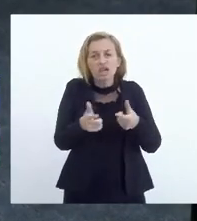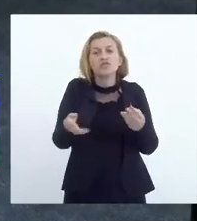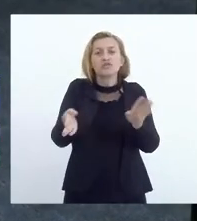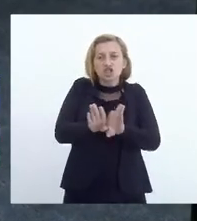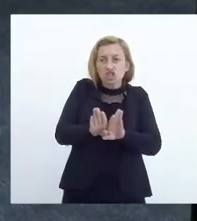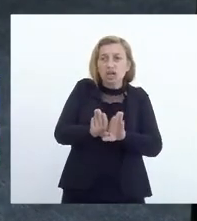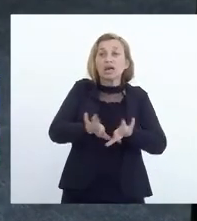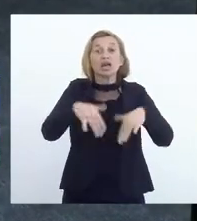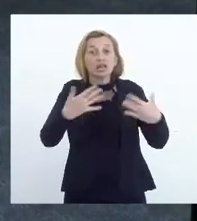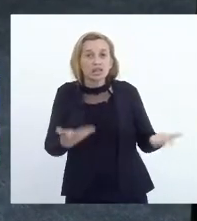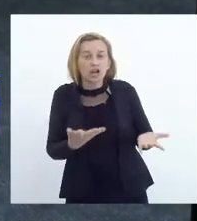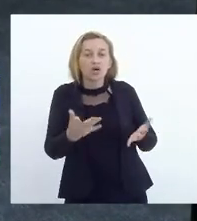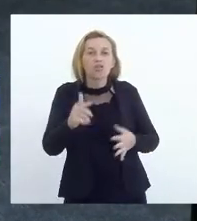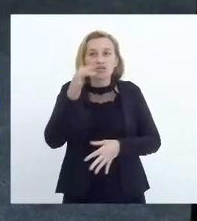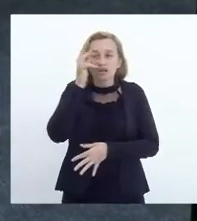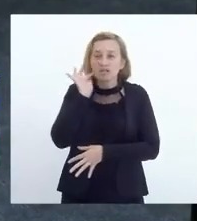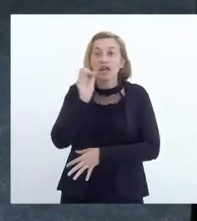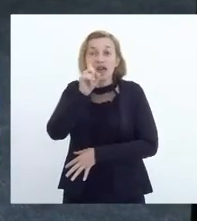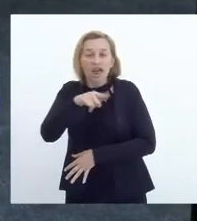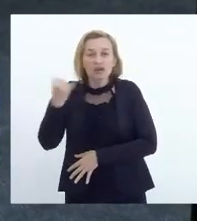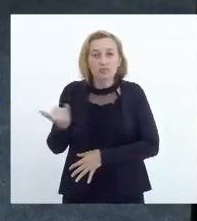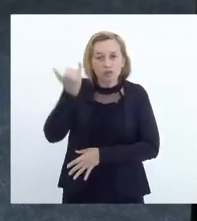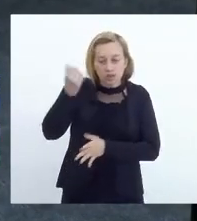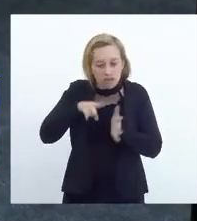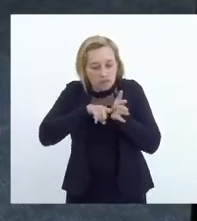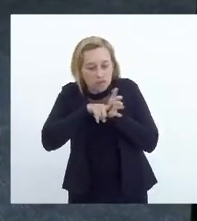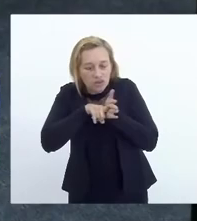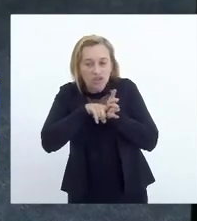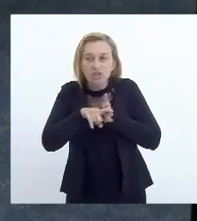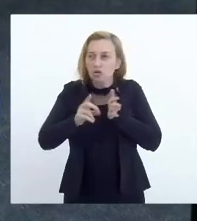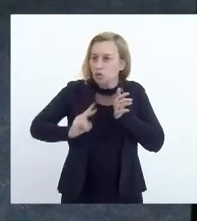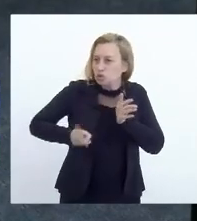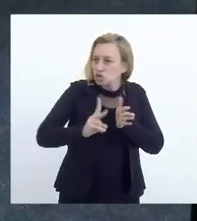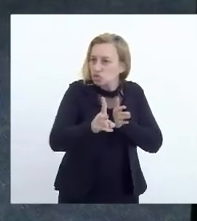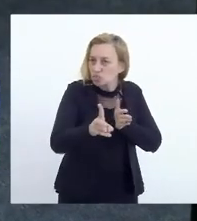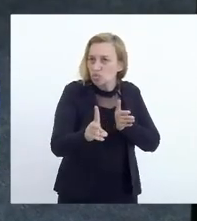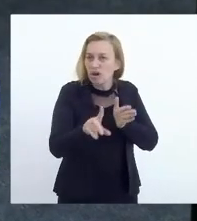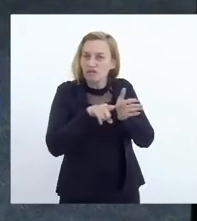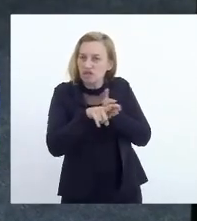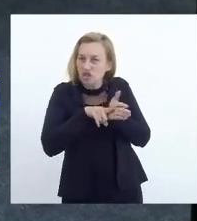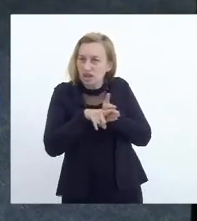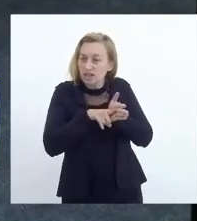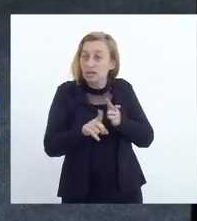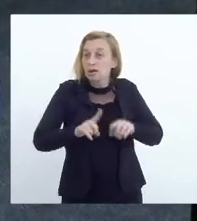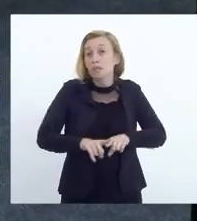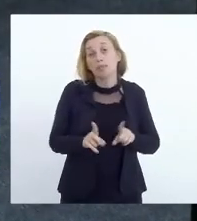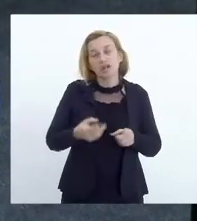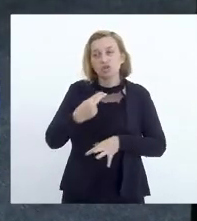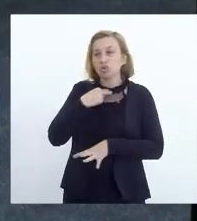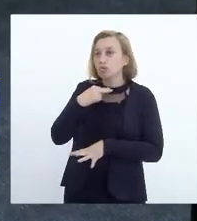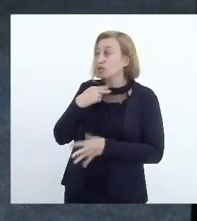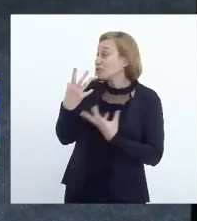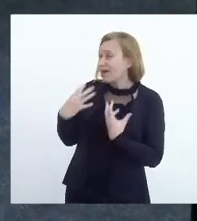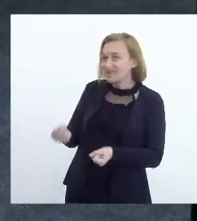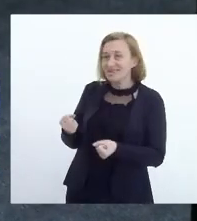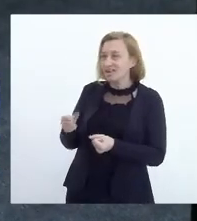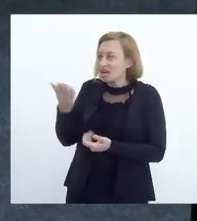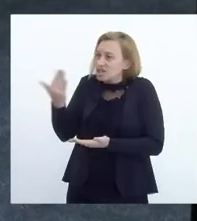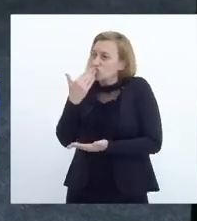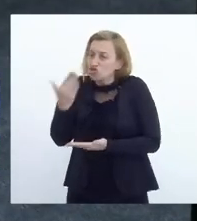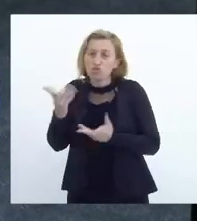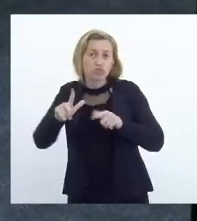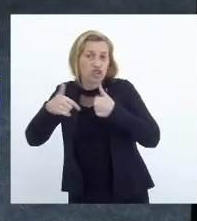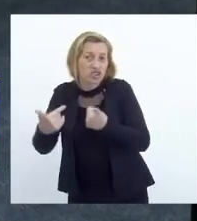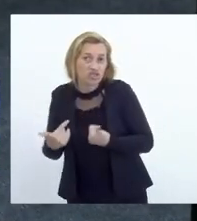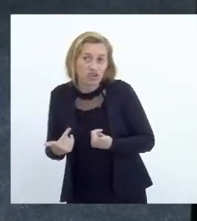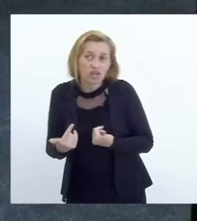Flávio Serafim, a fiscalização nossa é importante, temos que continuar fazendo as nossas fiscalizações, nós não podemos aceitar esse tipo de